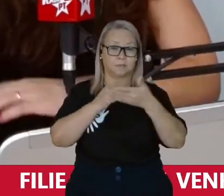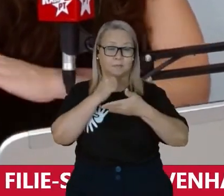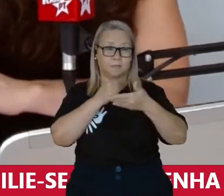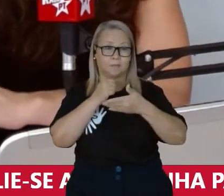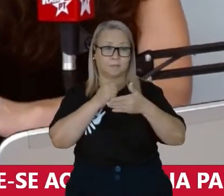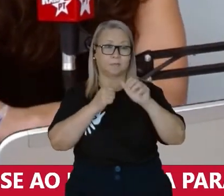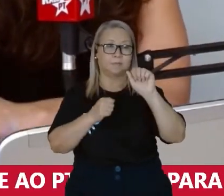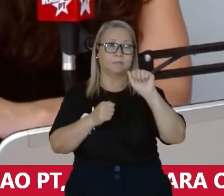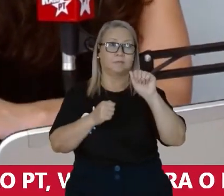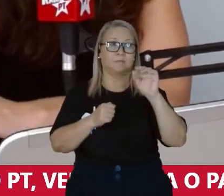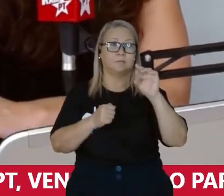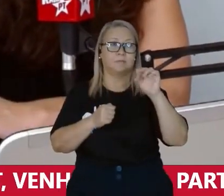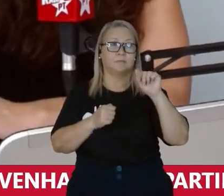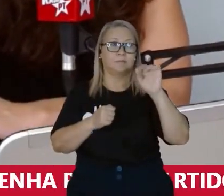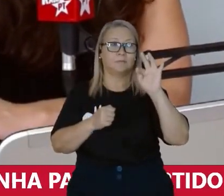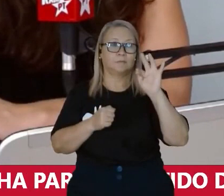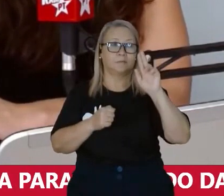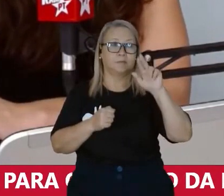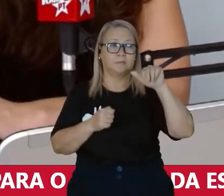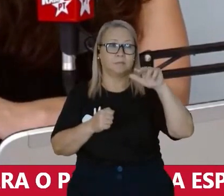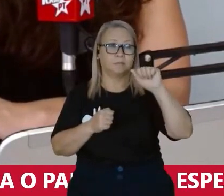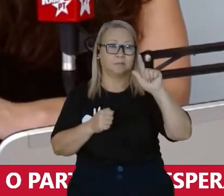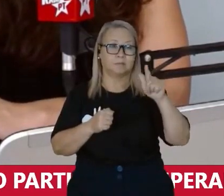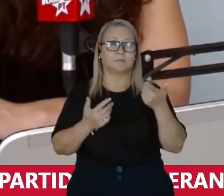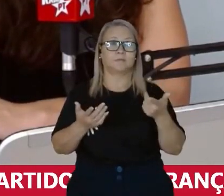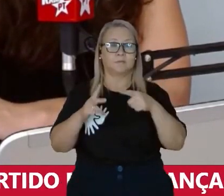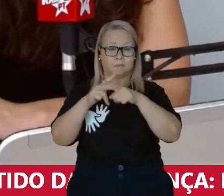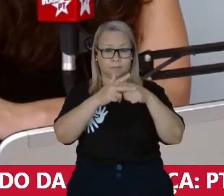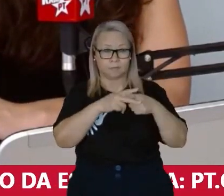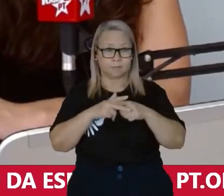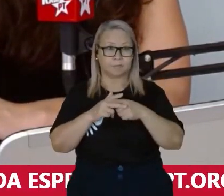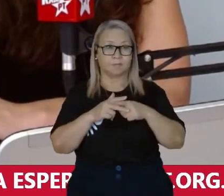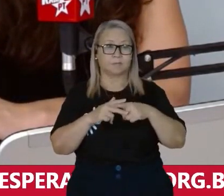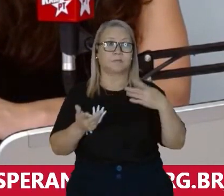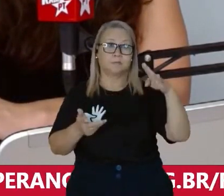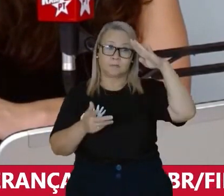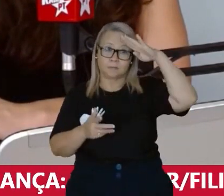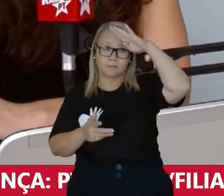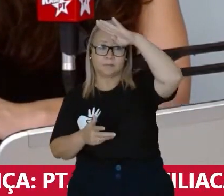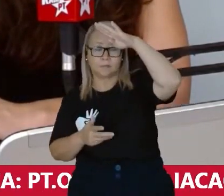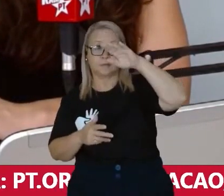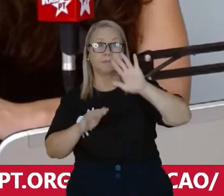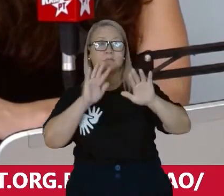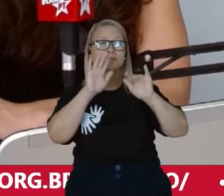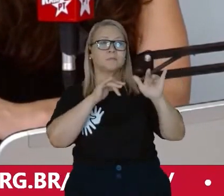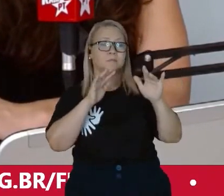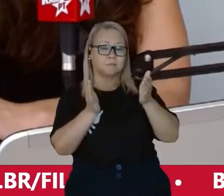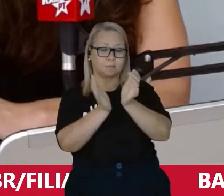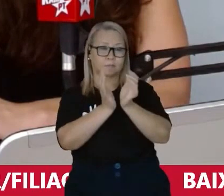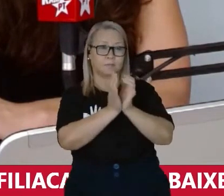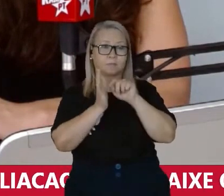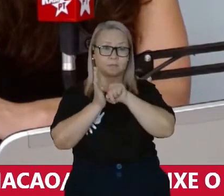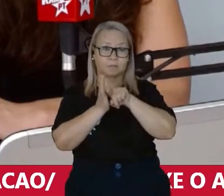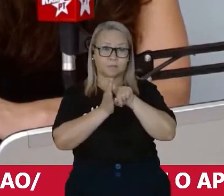ela foi extensamente aparelhada pelos olavistas durante a pandemia para chamar justamente a turma que é investigada